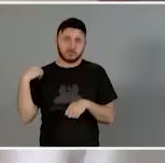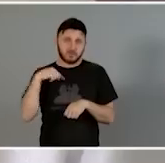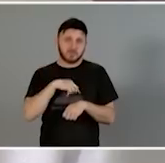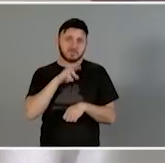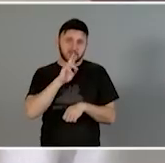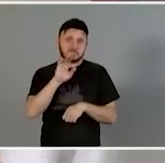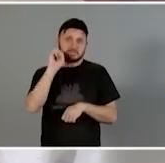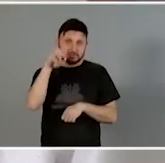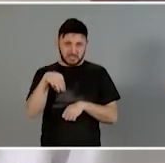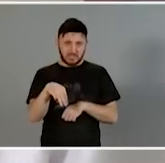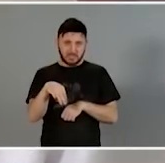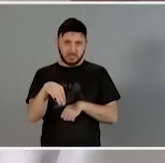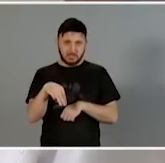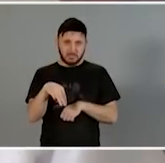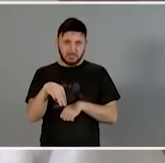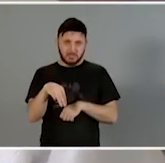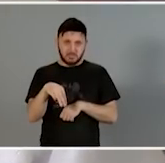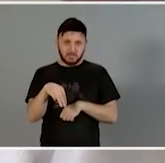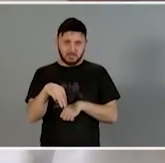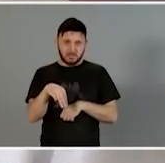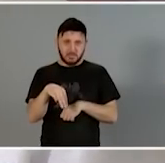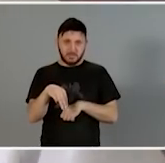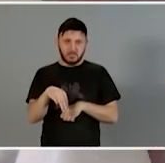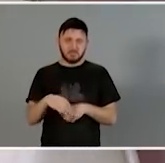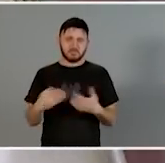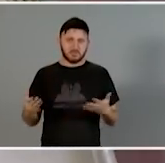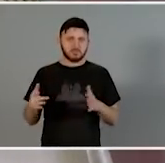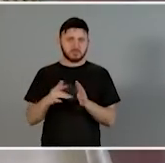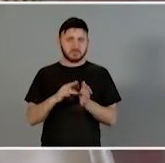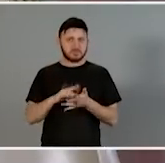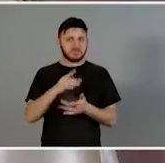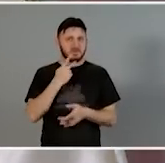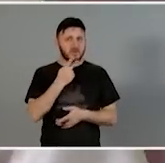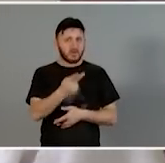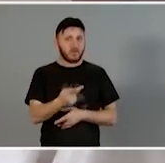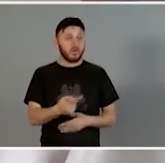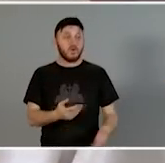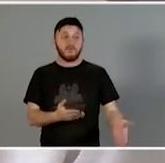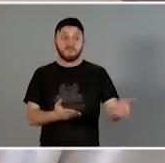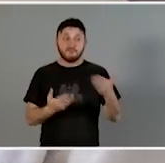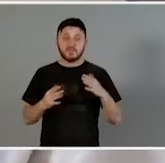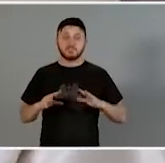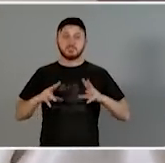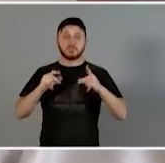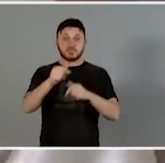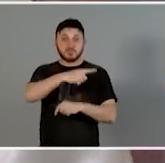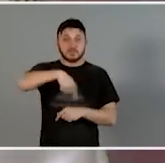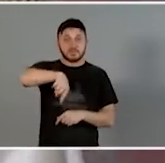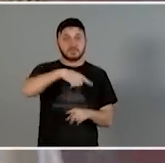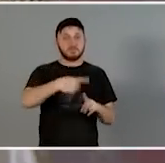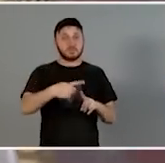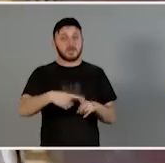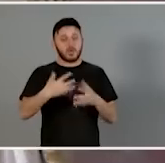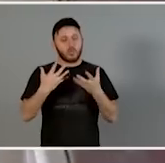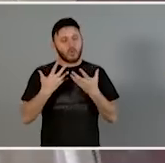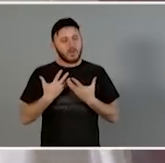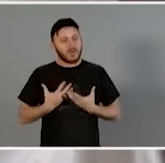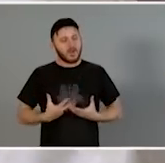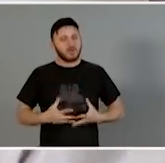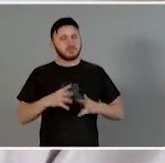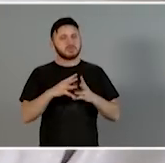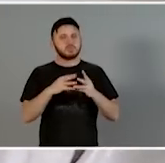que nós responderíamos? Sim. Aliás, Jesus disse, né? Vinde a mim, porque o meu fardo é leve, meu jugo é